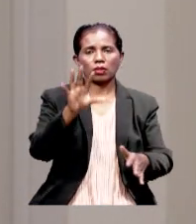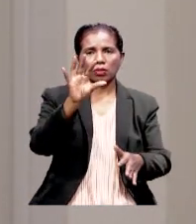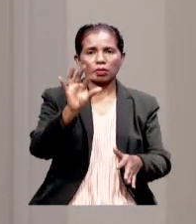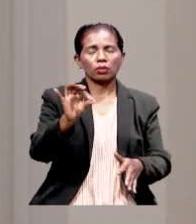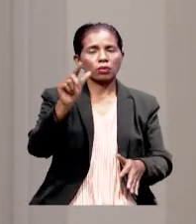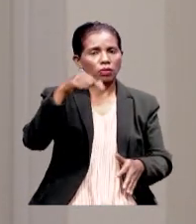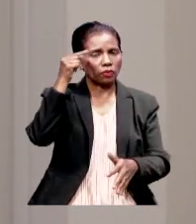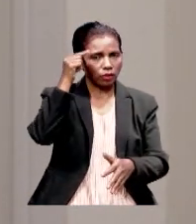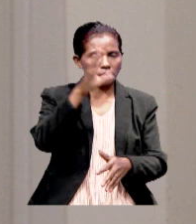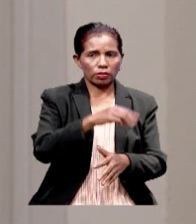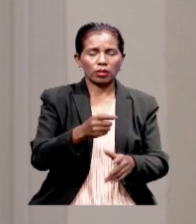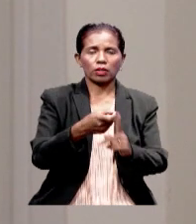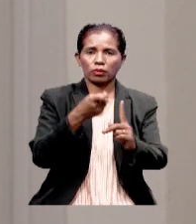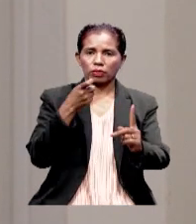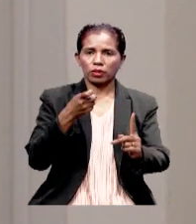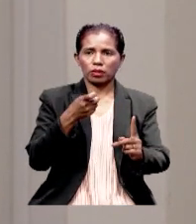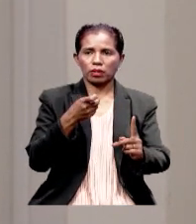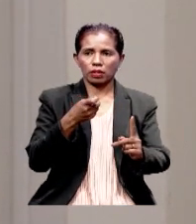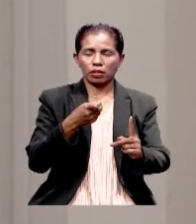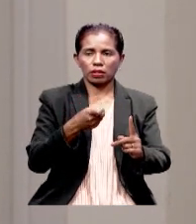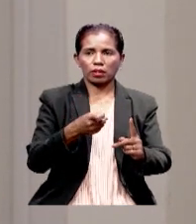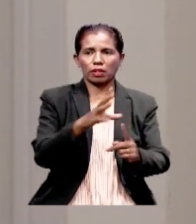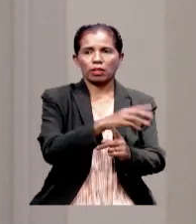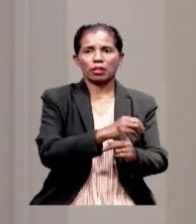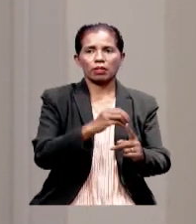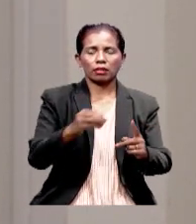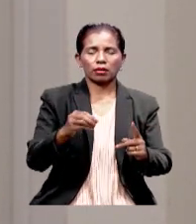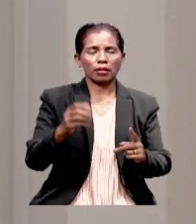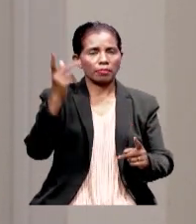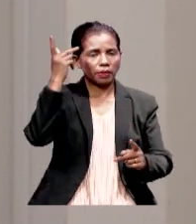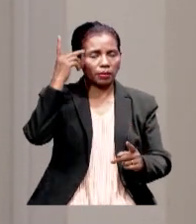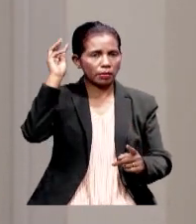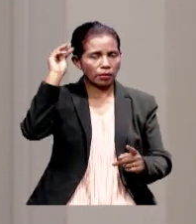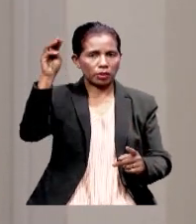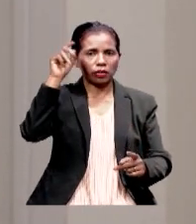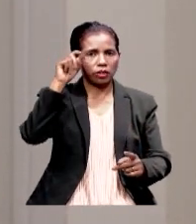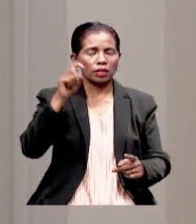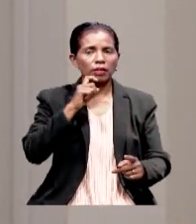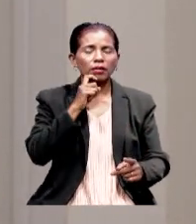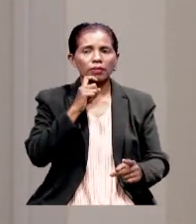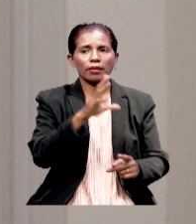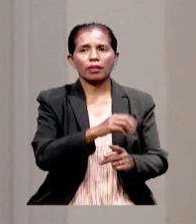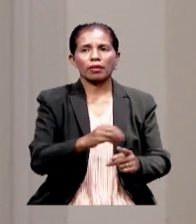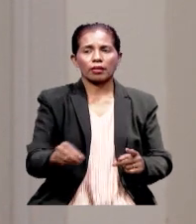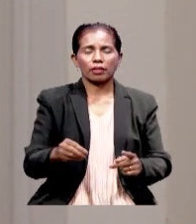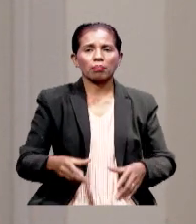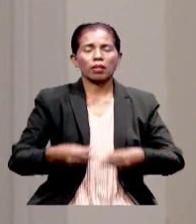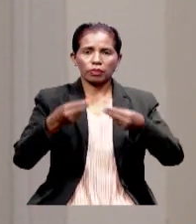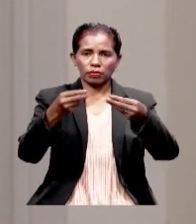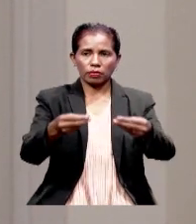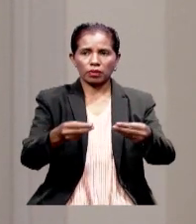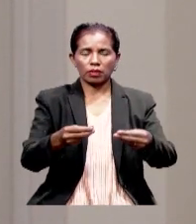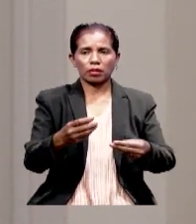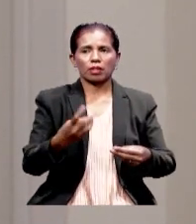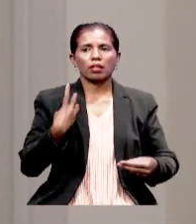constitucional, livro-se Sua Excelência Primeiro-Ministro Cairala Salama Guzmão, no Berrató e no